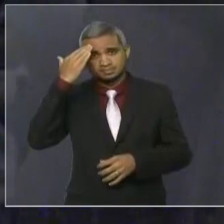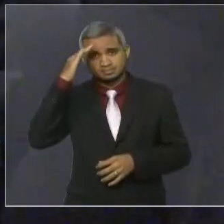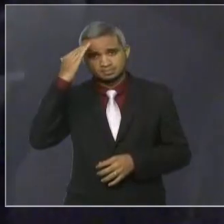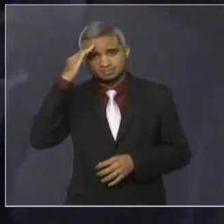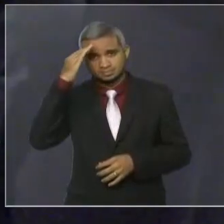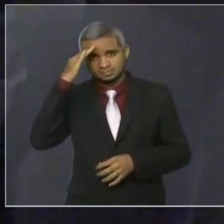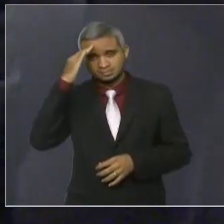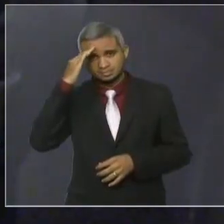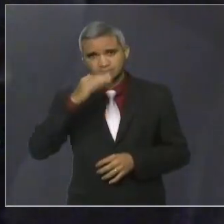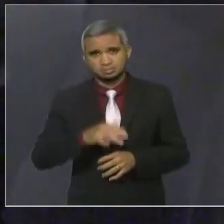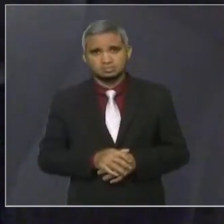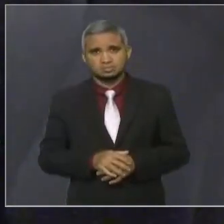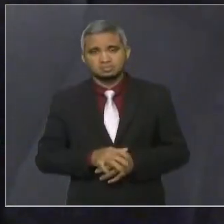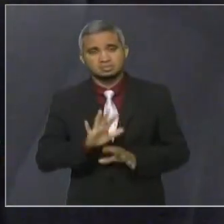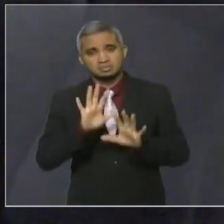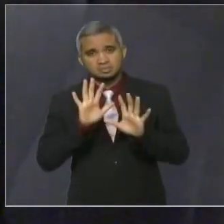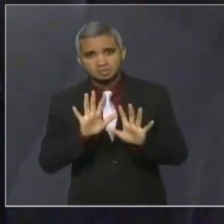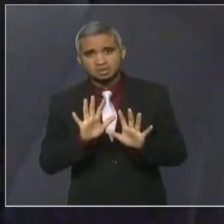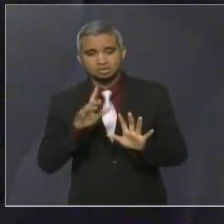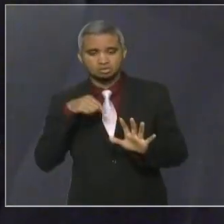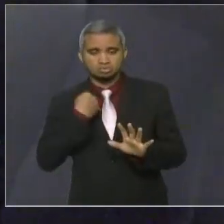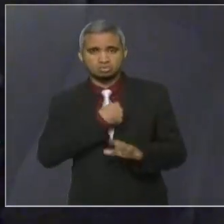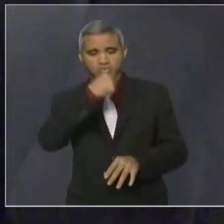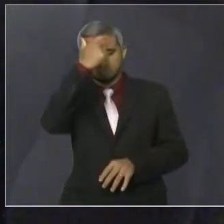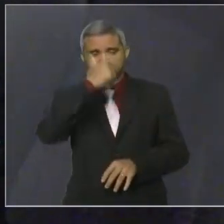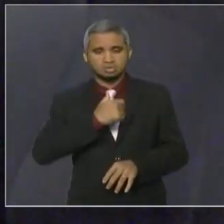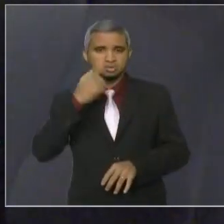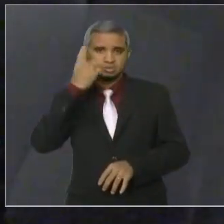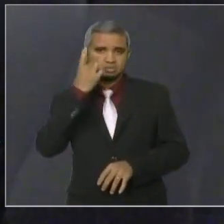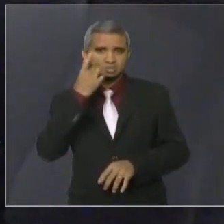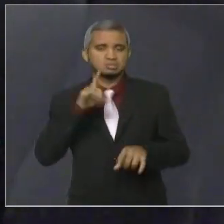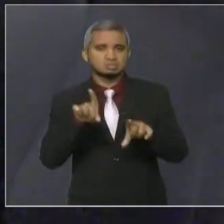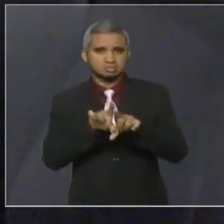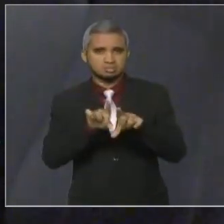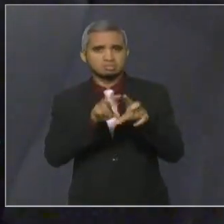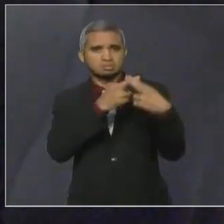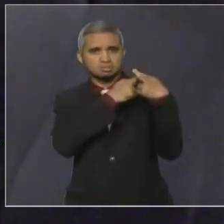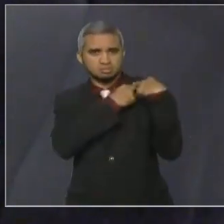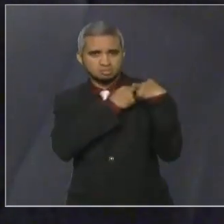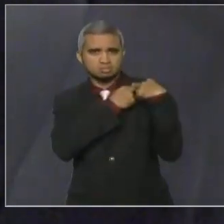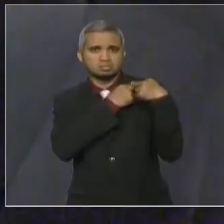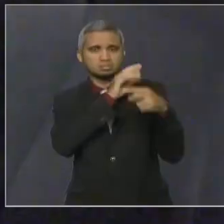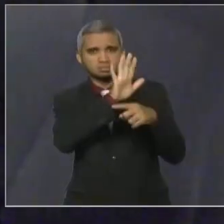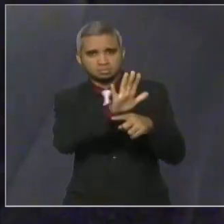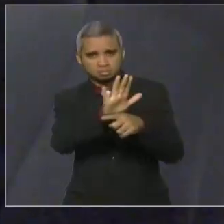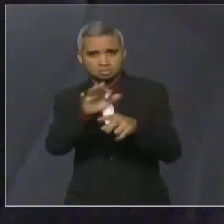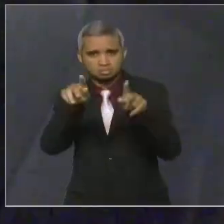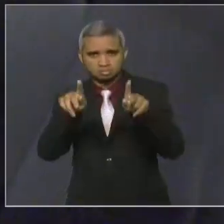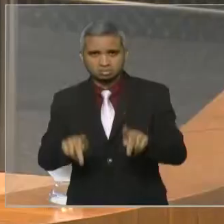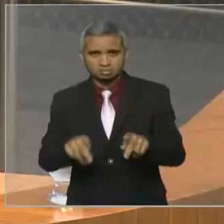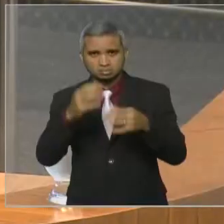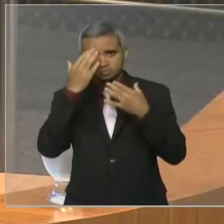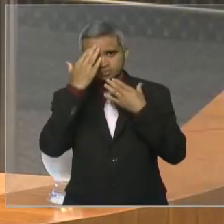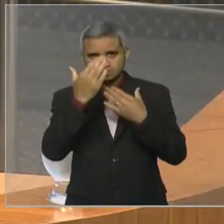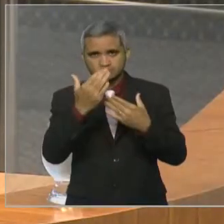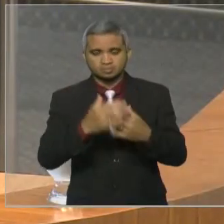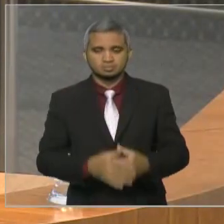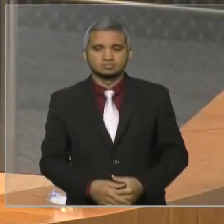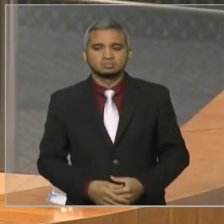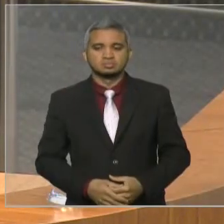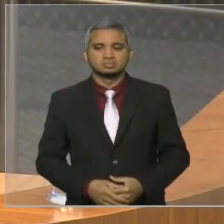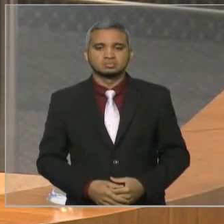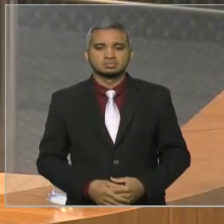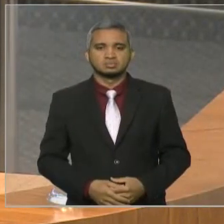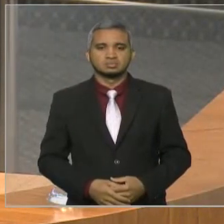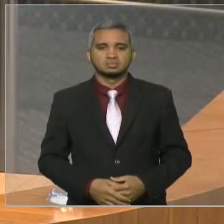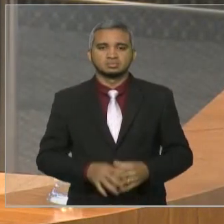a responsabilidade, como autoridade que somos, de dar saúde pública ao povo do Maranhão. Muito obrigado. Eu que agradeço a parte, deputado Antônio Pereira.